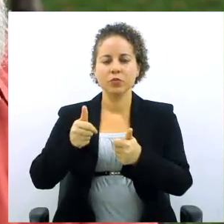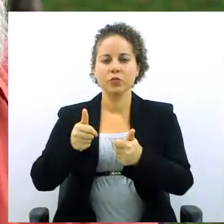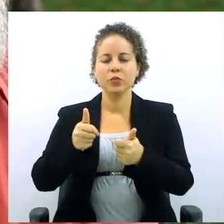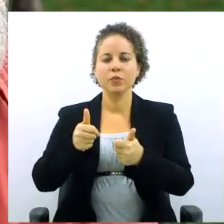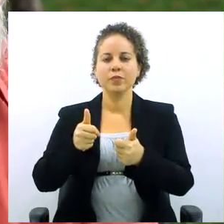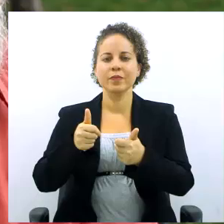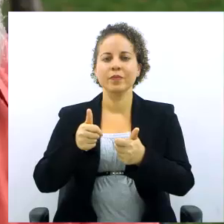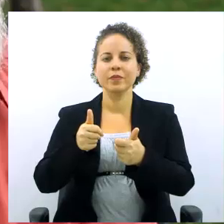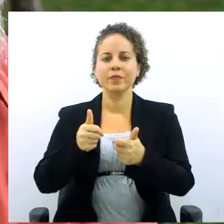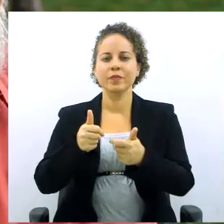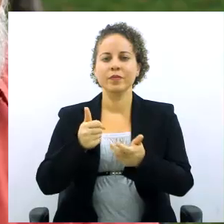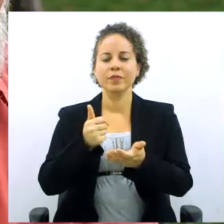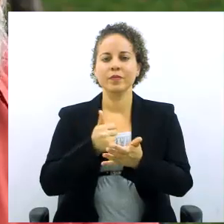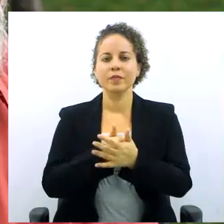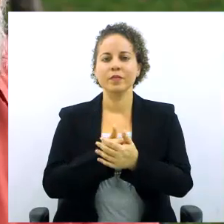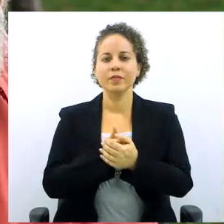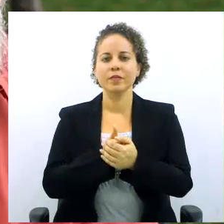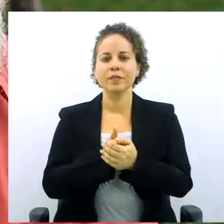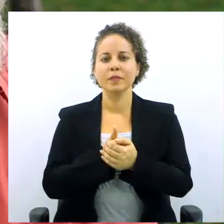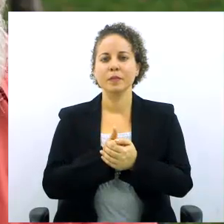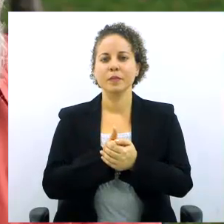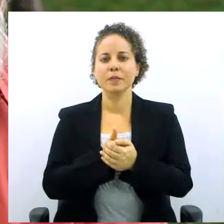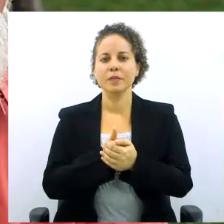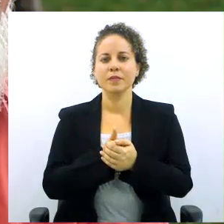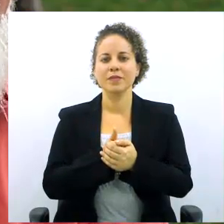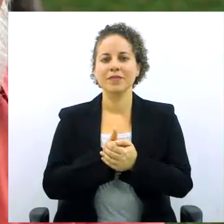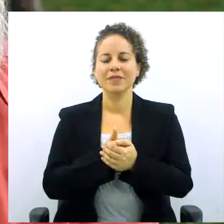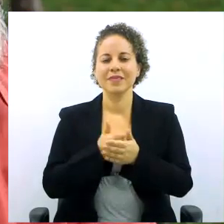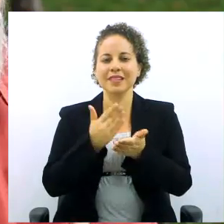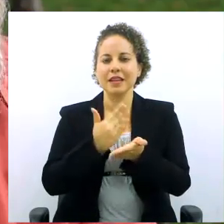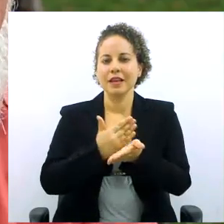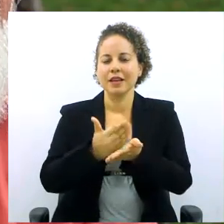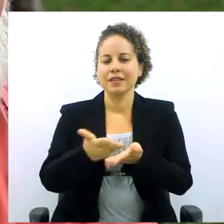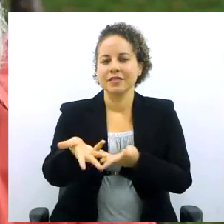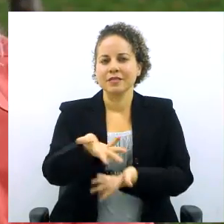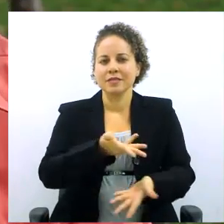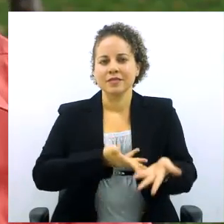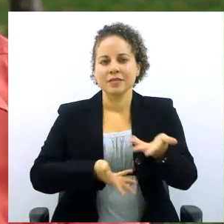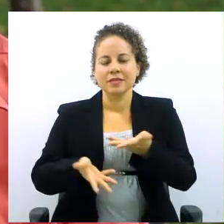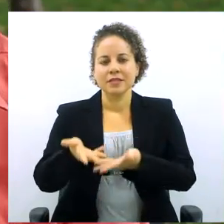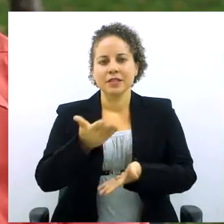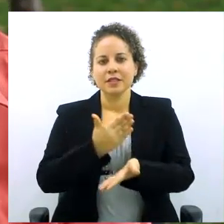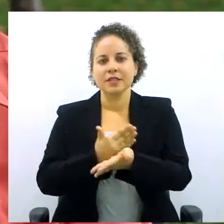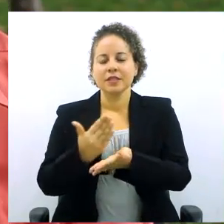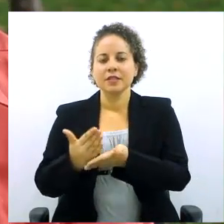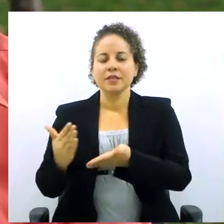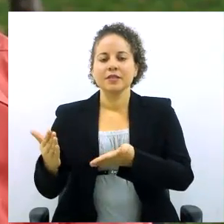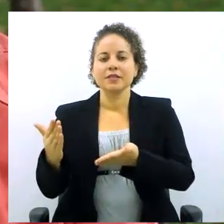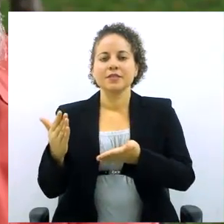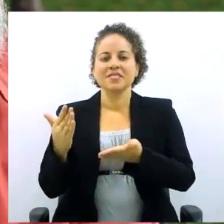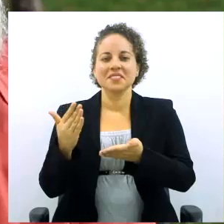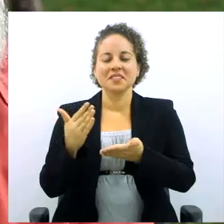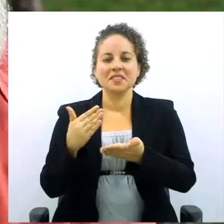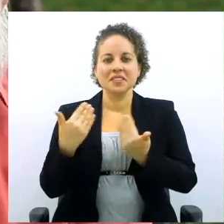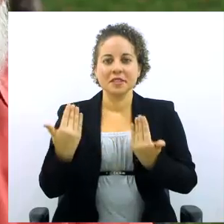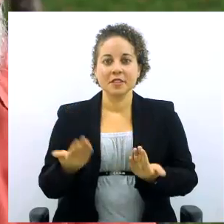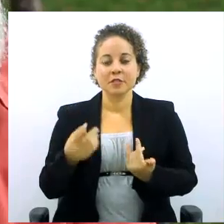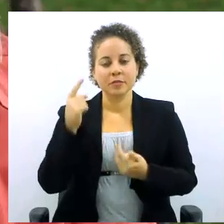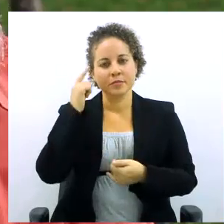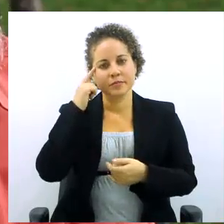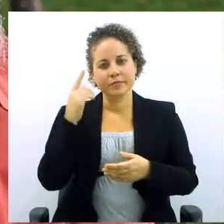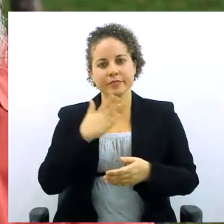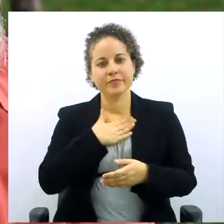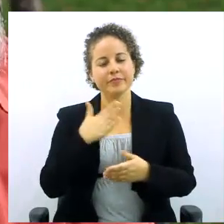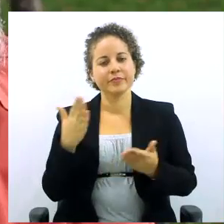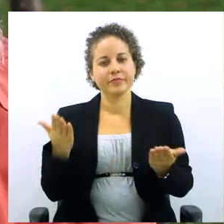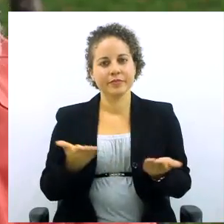compartilhada, não compartilhada, é partilhada, dividida mesmo, né? Então, a reflexão sempre